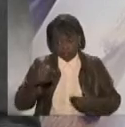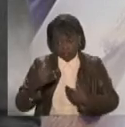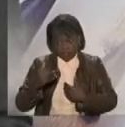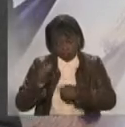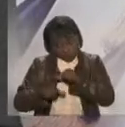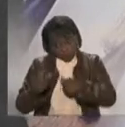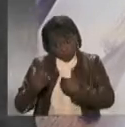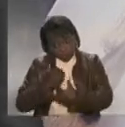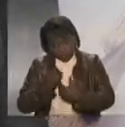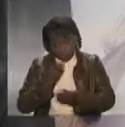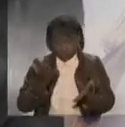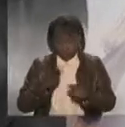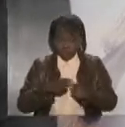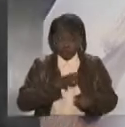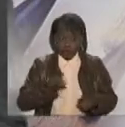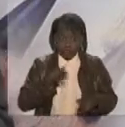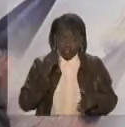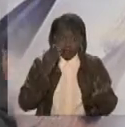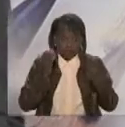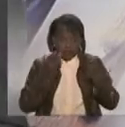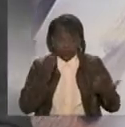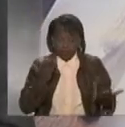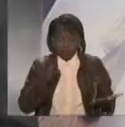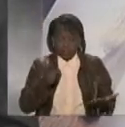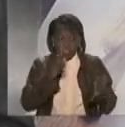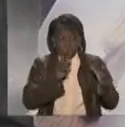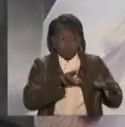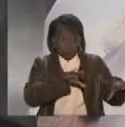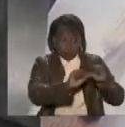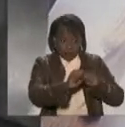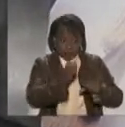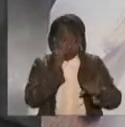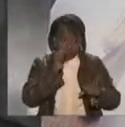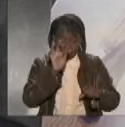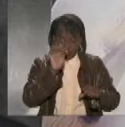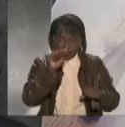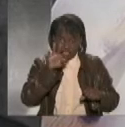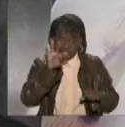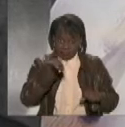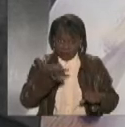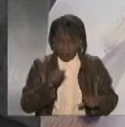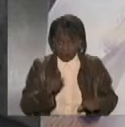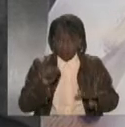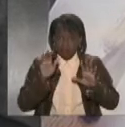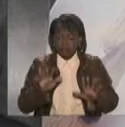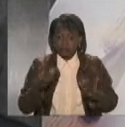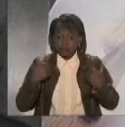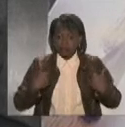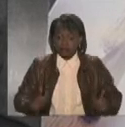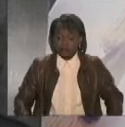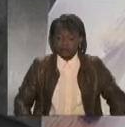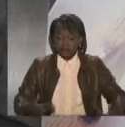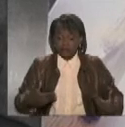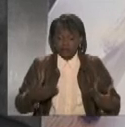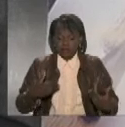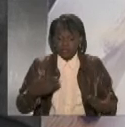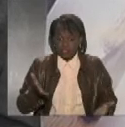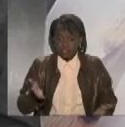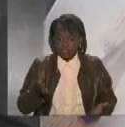me corrijam se eu estiver errada, porque eu não sou psicóloga, não tenho a formação da Fátima, mas assim, esse corpo ele não